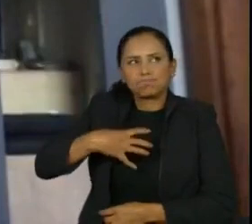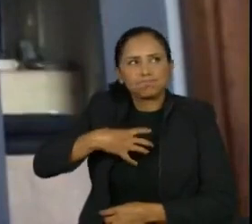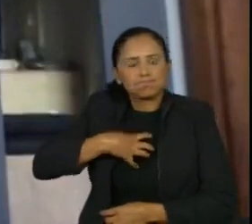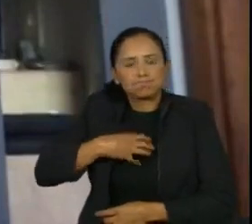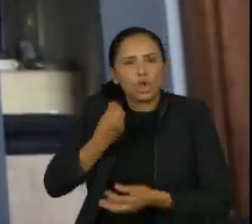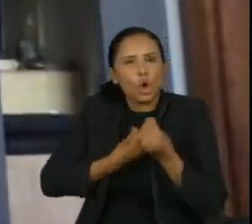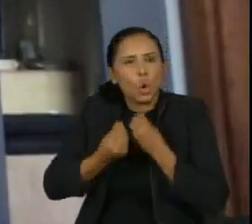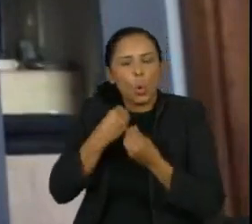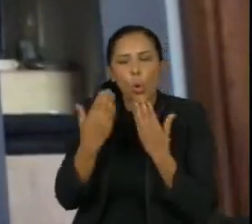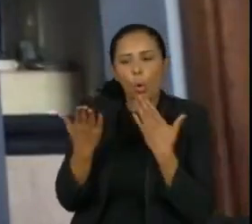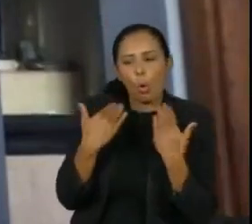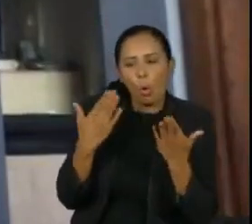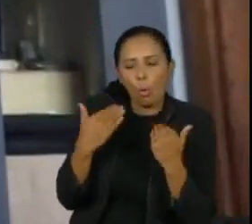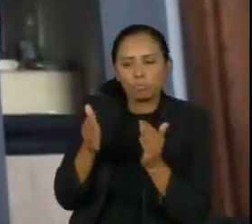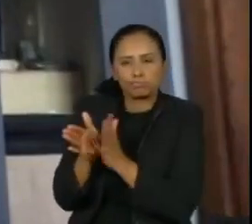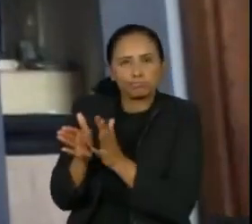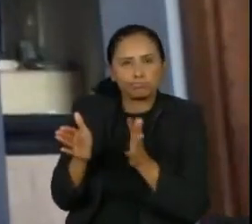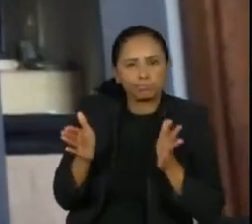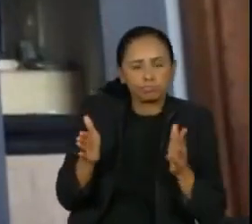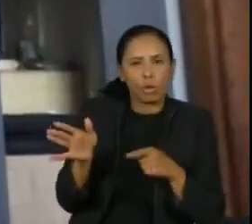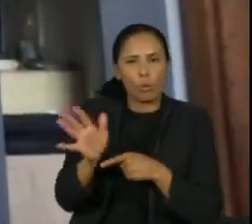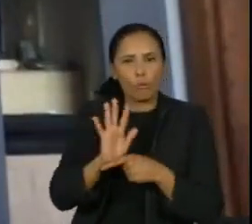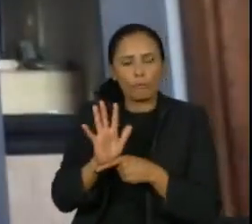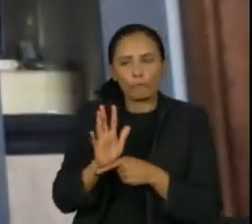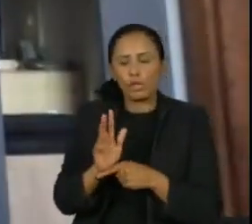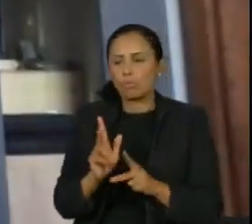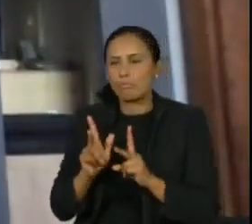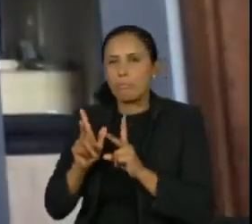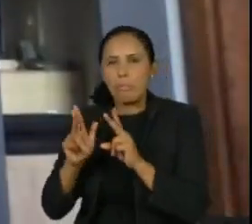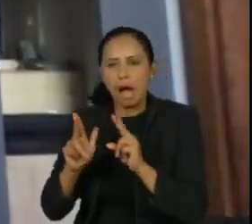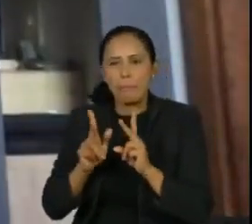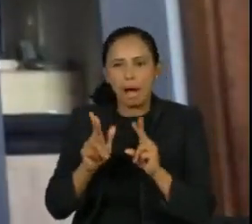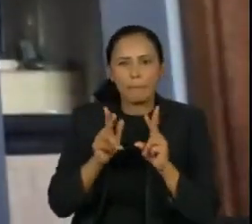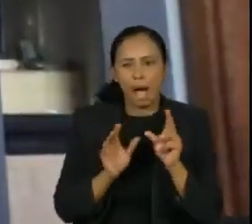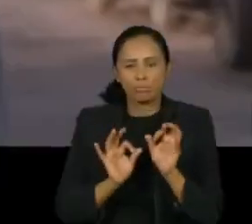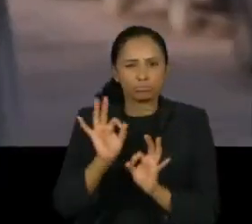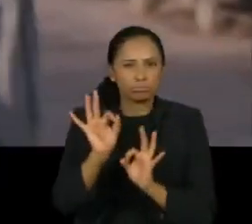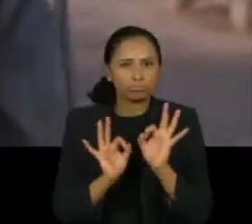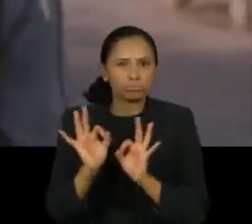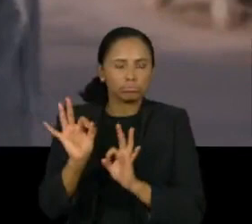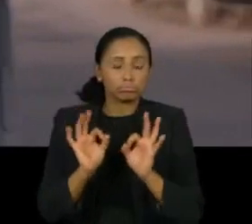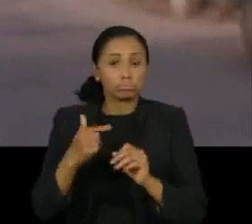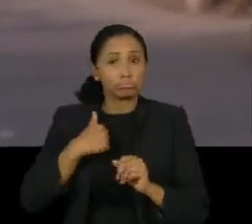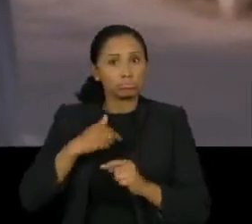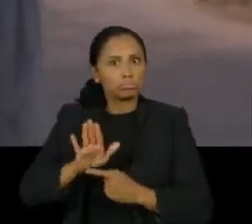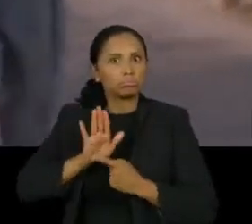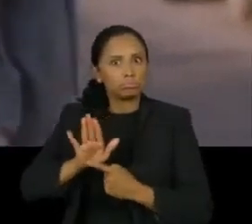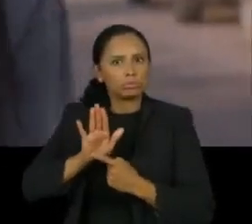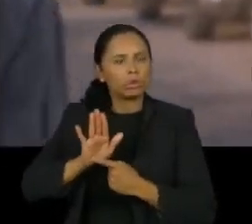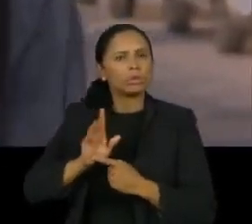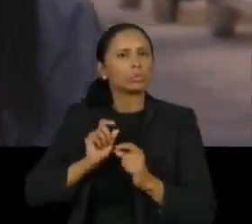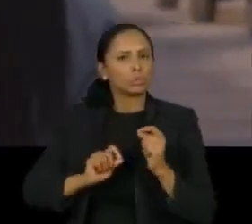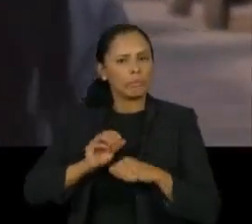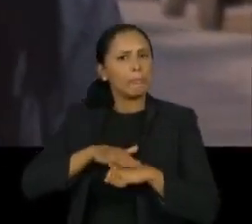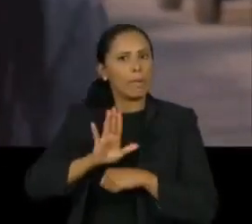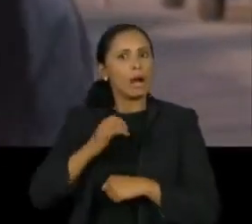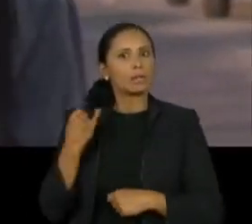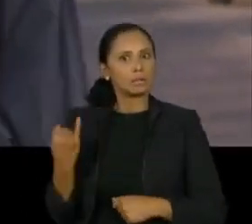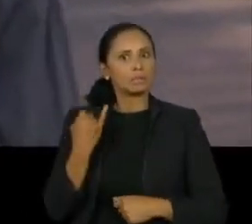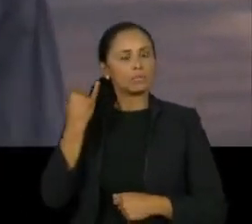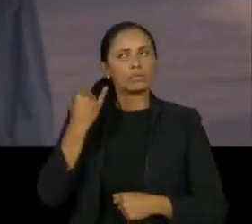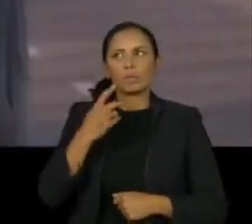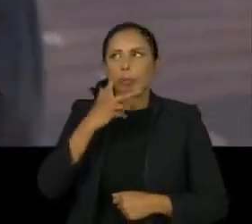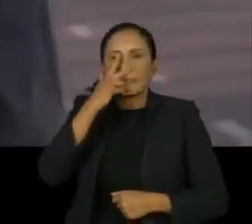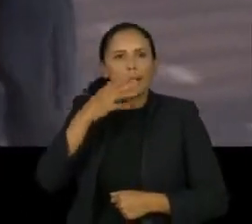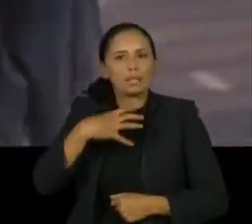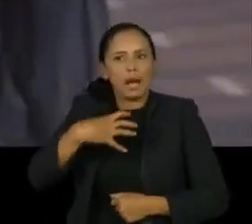roteiro, também da edição do filme, né? Da montagem do filme. E eu acho que é uma coisa que acaba acontecendo meio